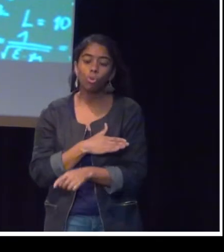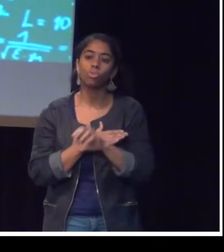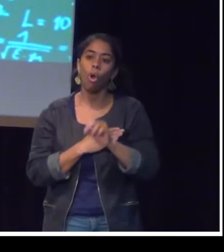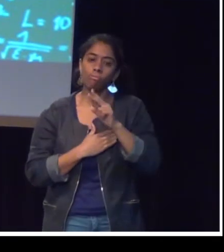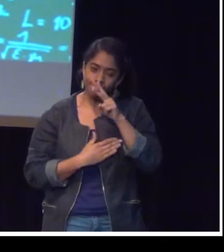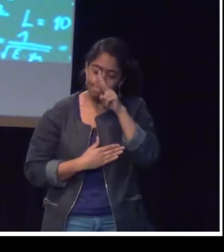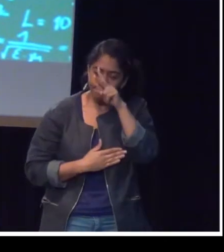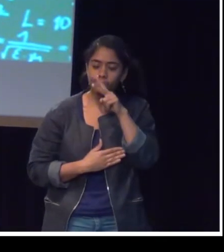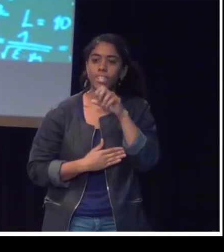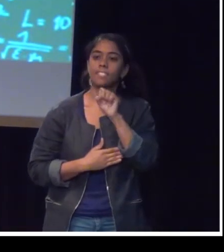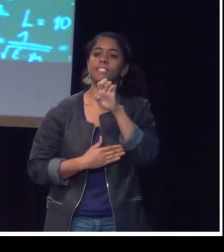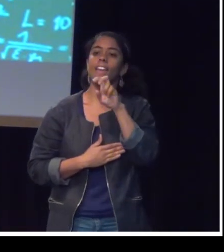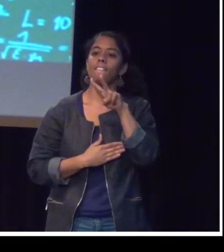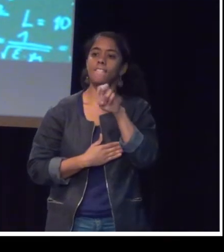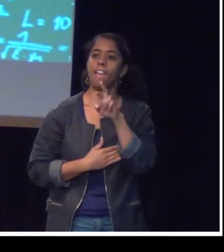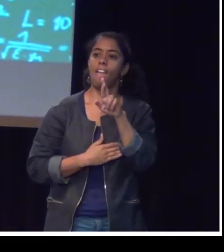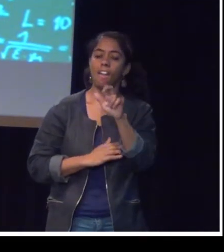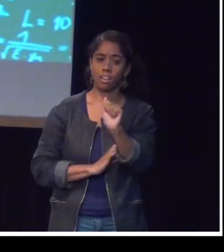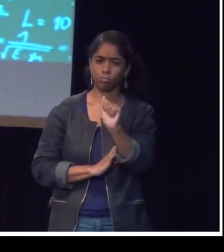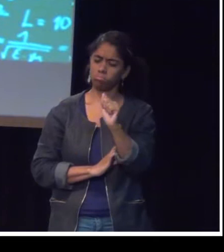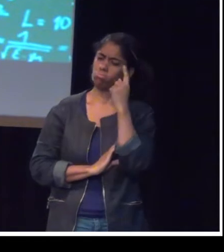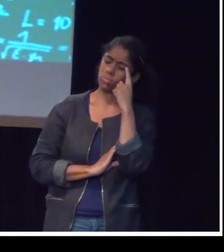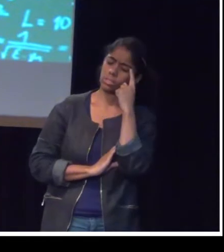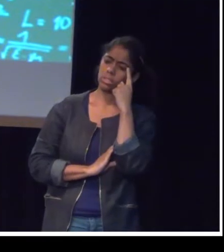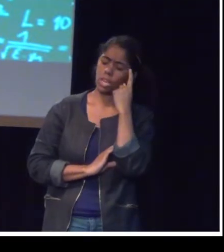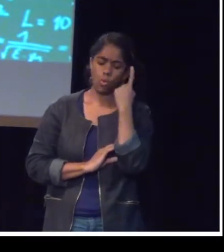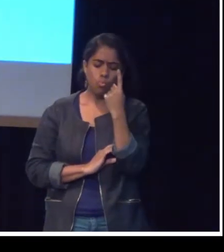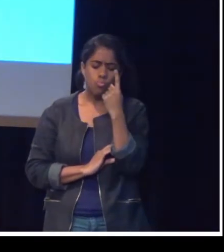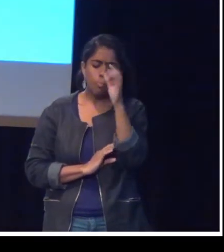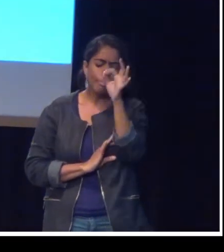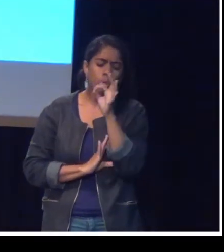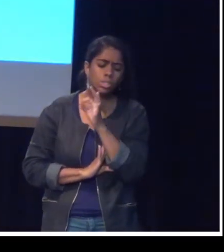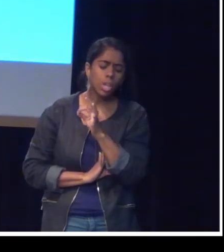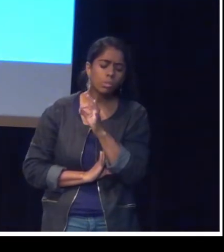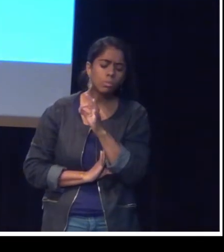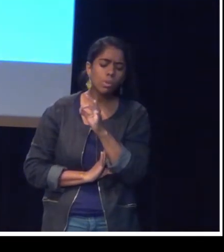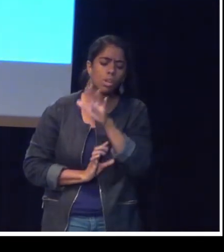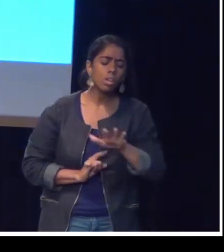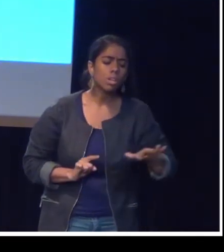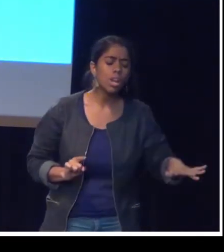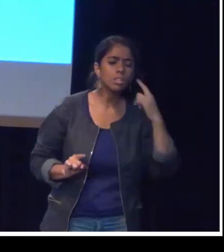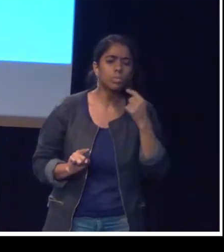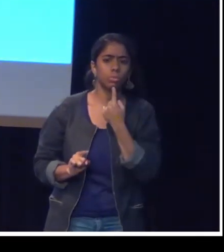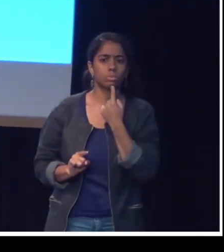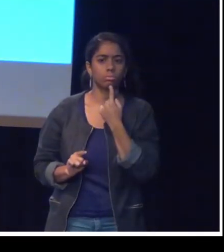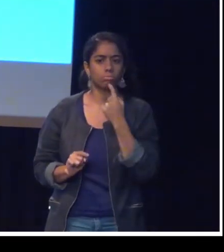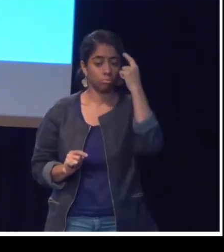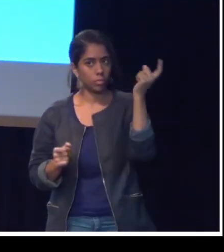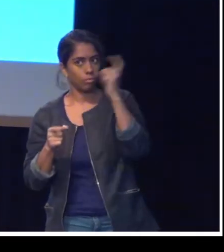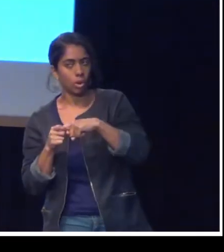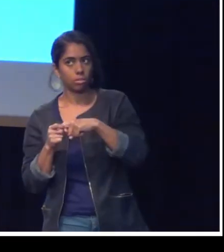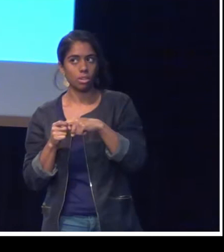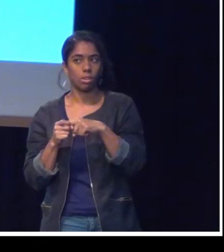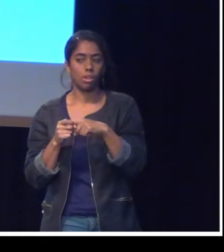continha, quanto representa 1% de crianças surdas no mundo? E aí a gente volta aos números. A população mundial tem